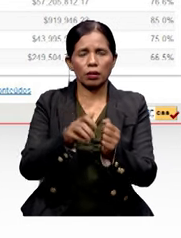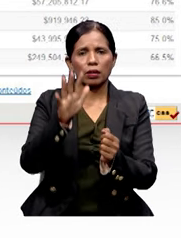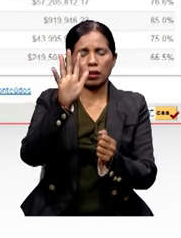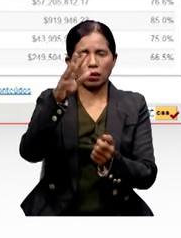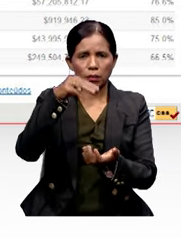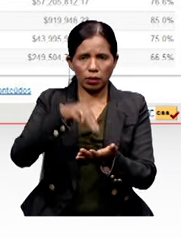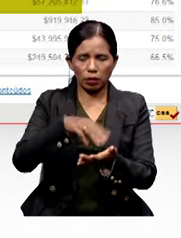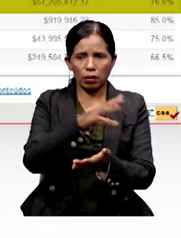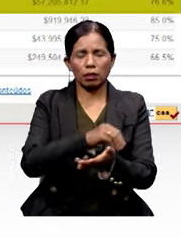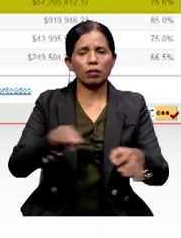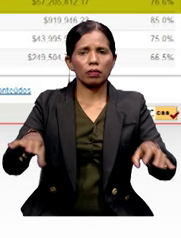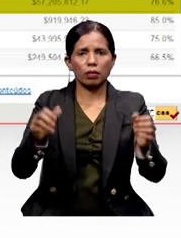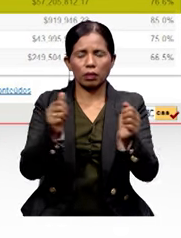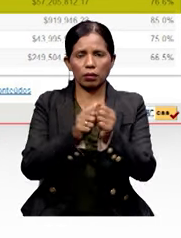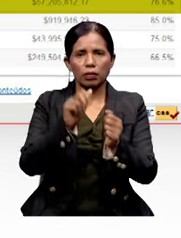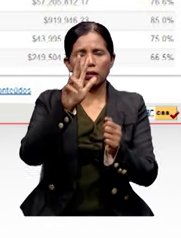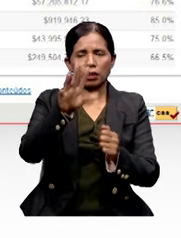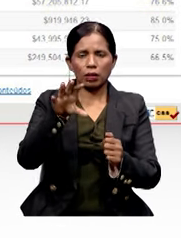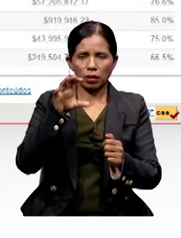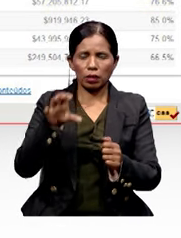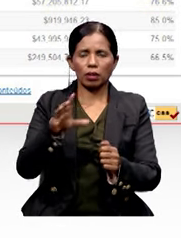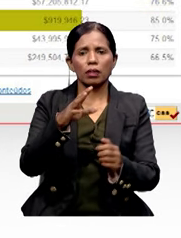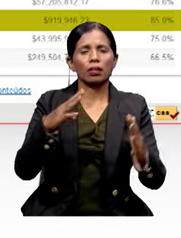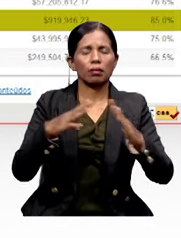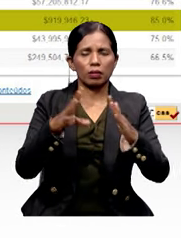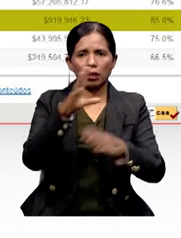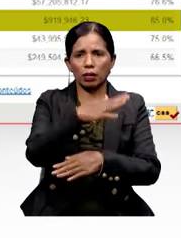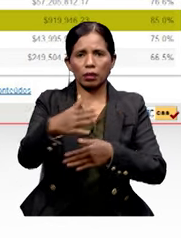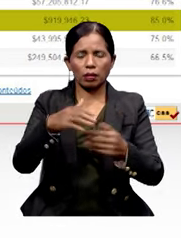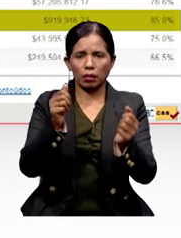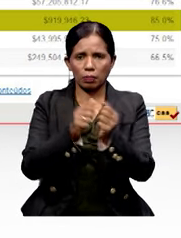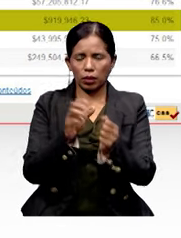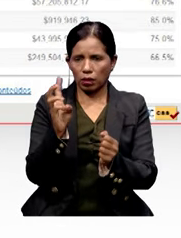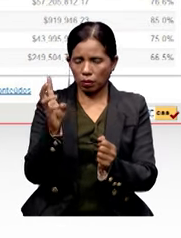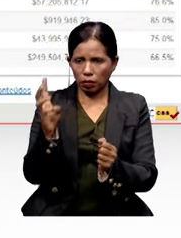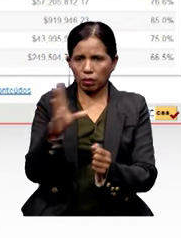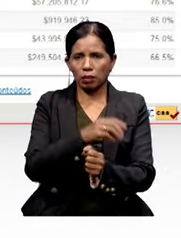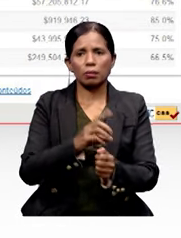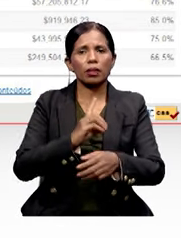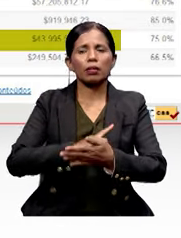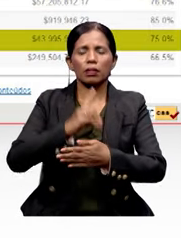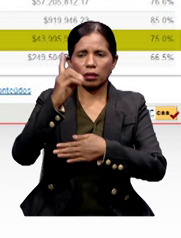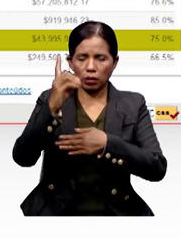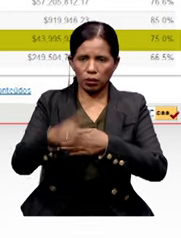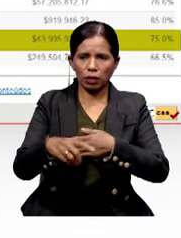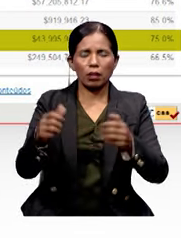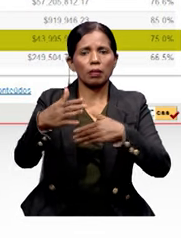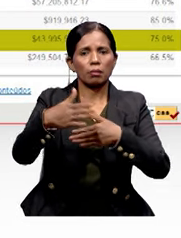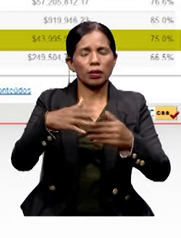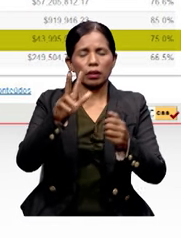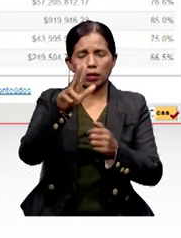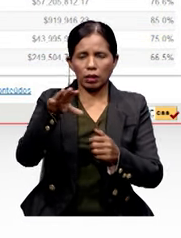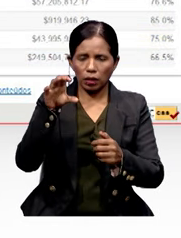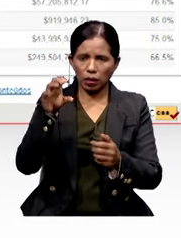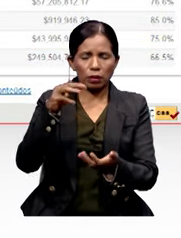no serviço Tocon Atos Tolu Resin, capital menor BESIC Tocon en Nulu, capital desenvolvimento BESIC Tocon Atos Tolu,